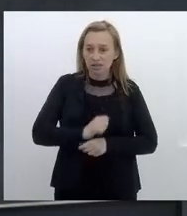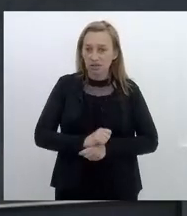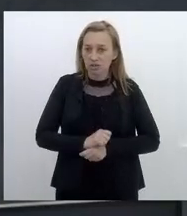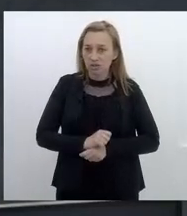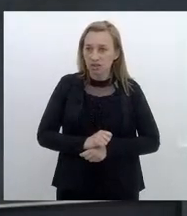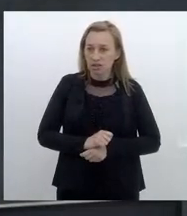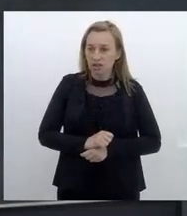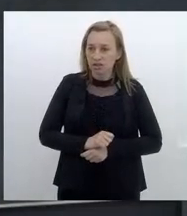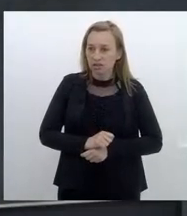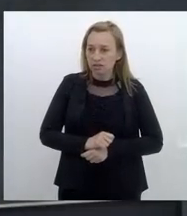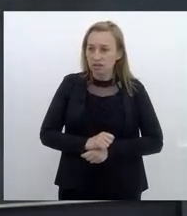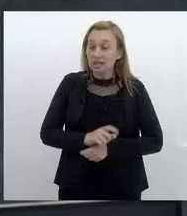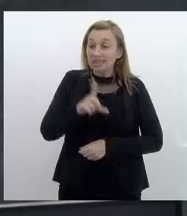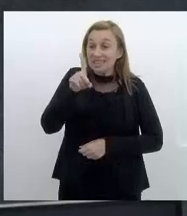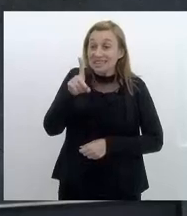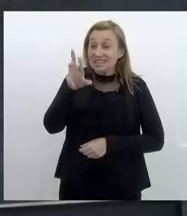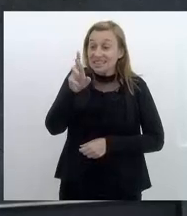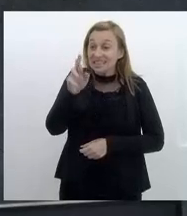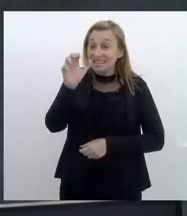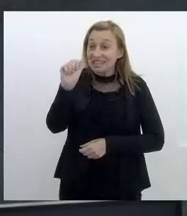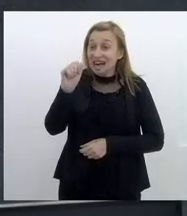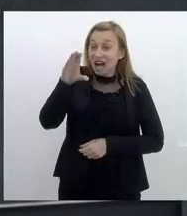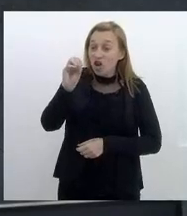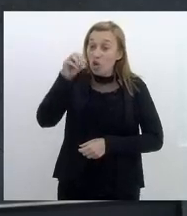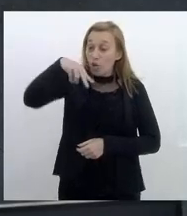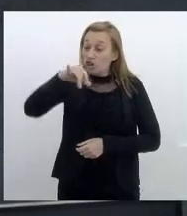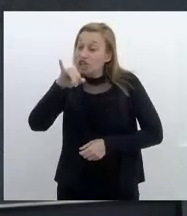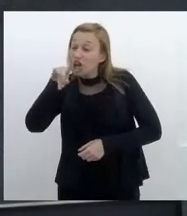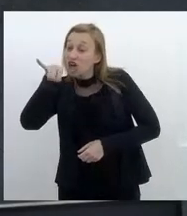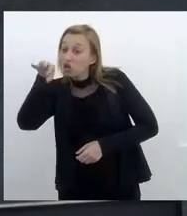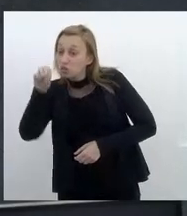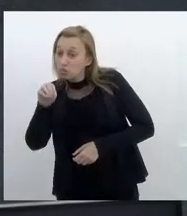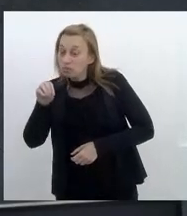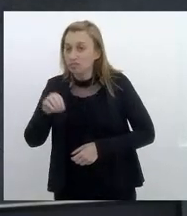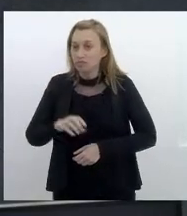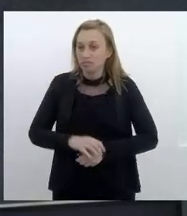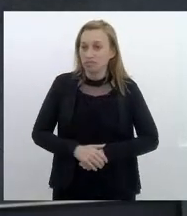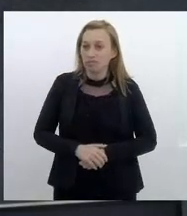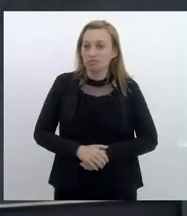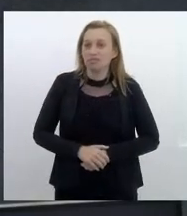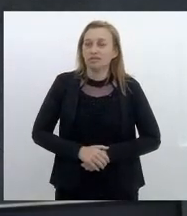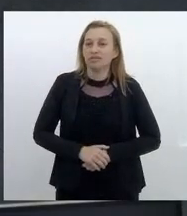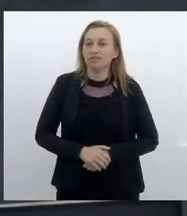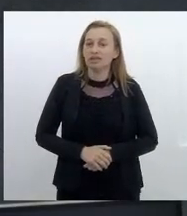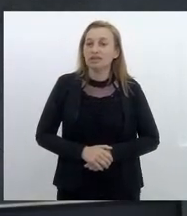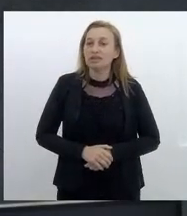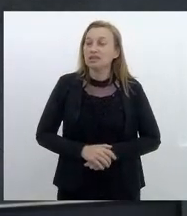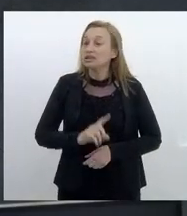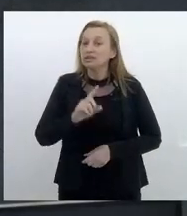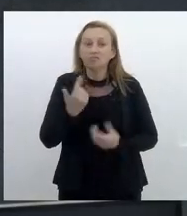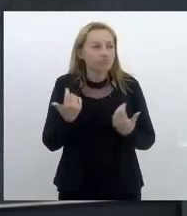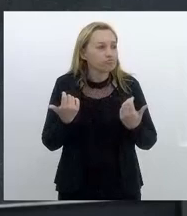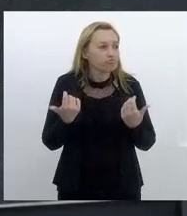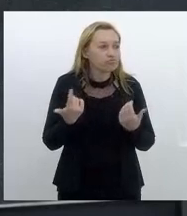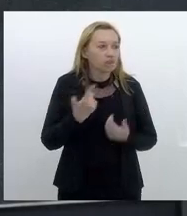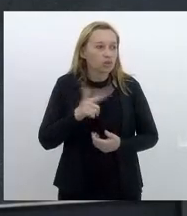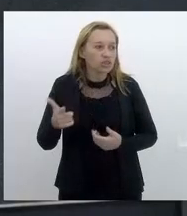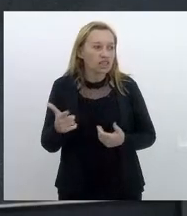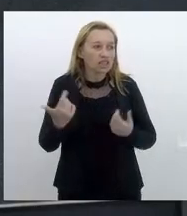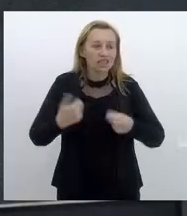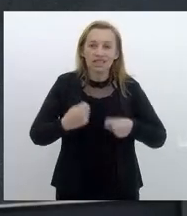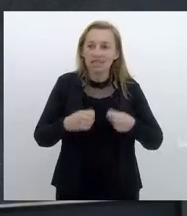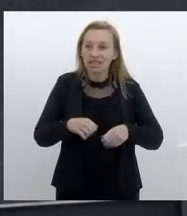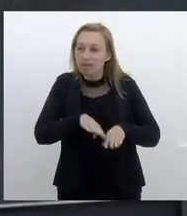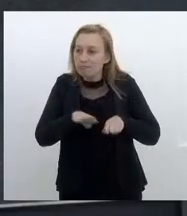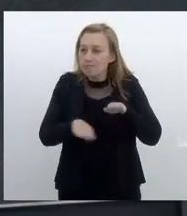draconiano regime de recuperação fiscal nos impõe é a questão da idade mina fora isso não há necessidade de